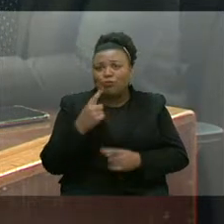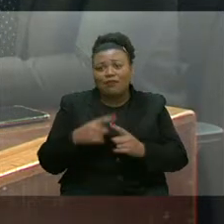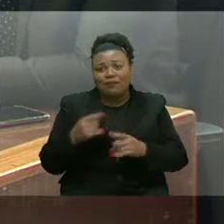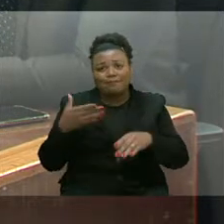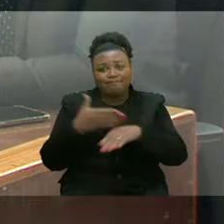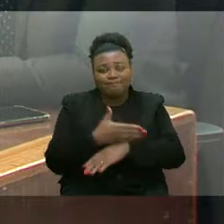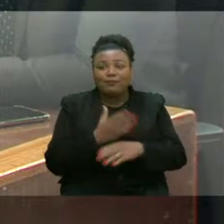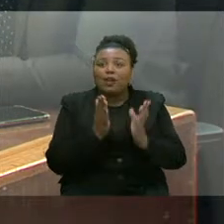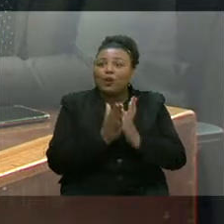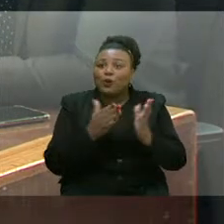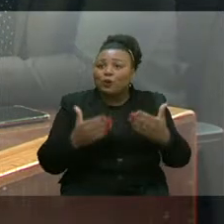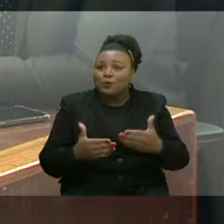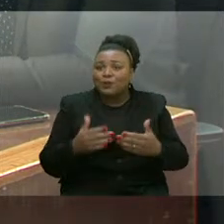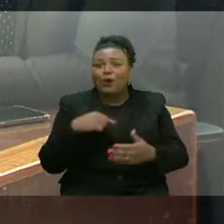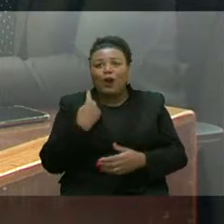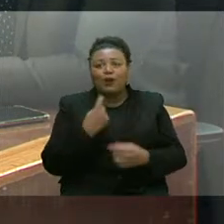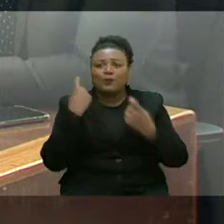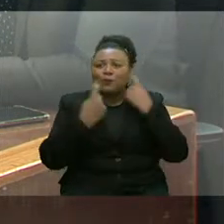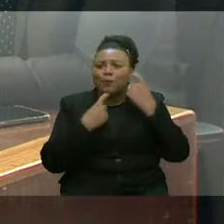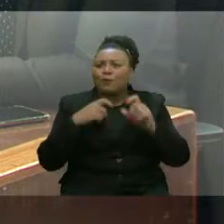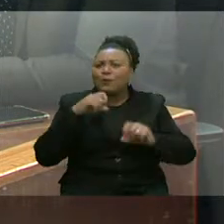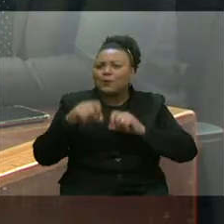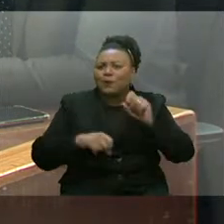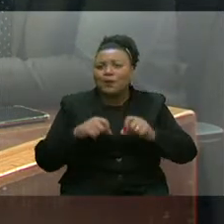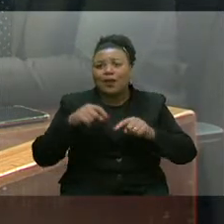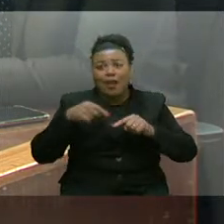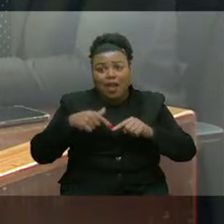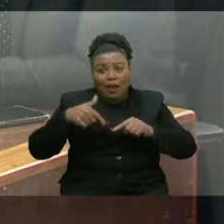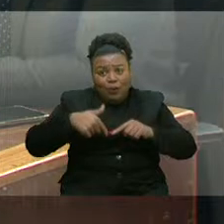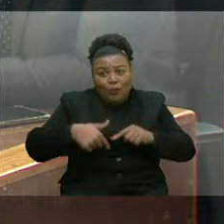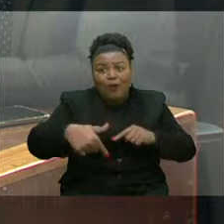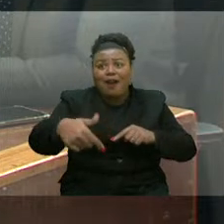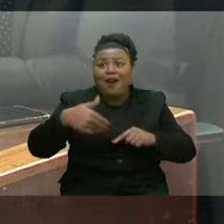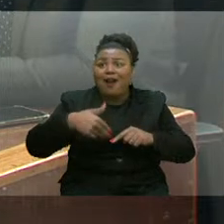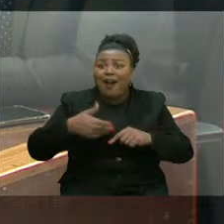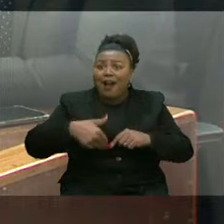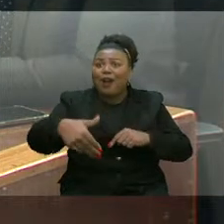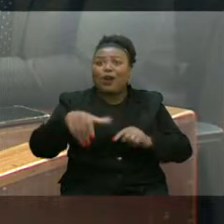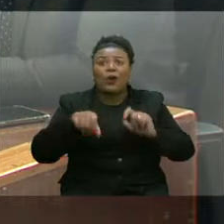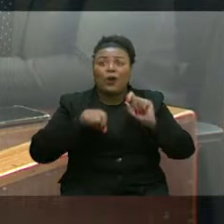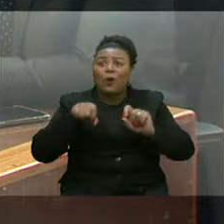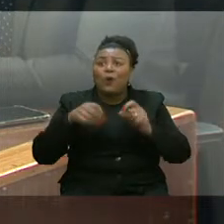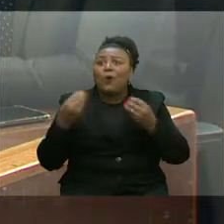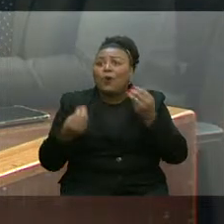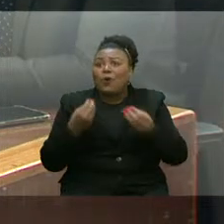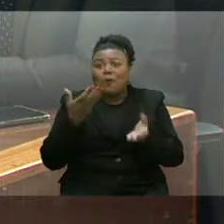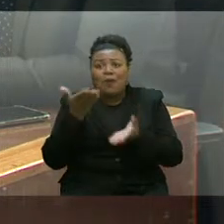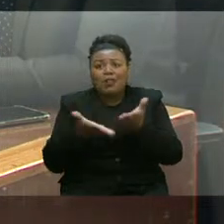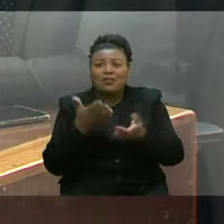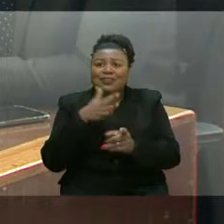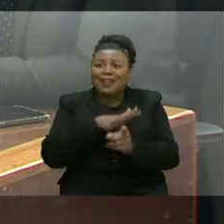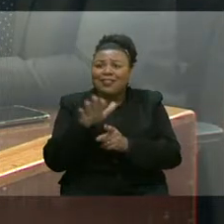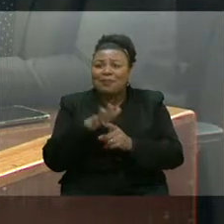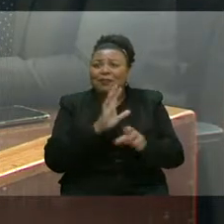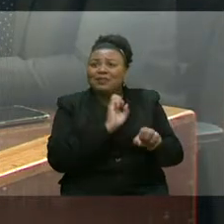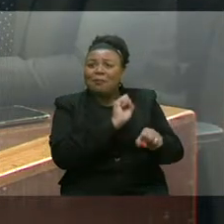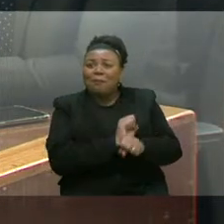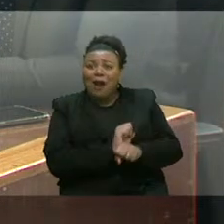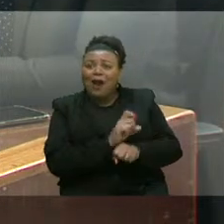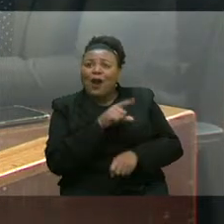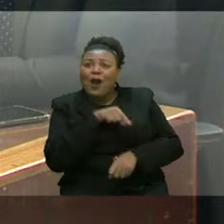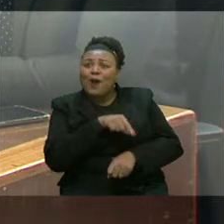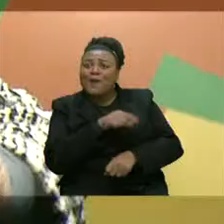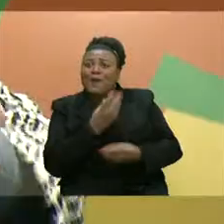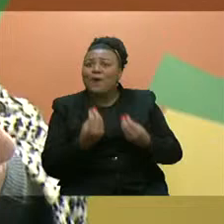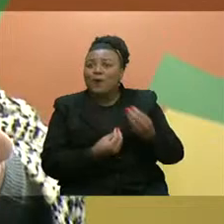nossa comissão, a nossa preocupação com daqui para frente. Como é que vai se atender toda essa demanda reprimida? Como